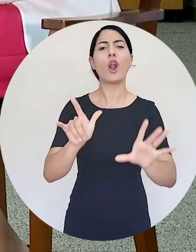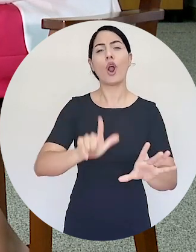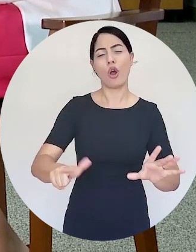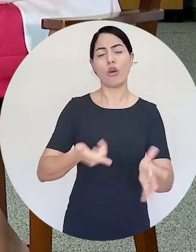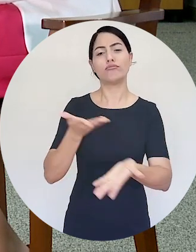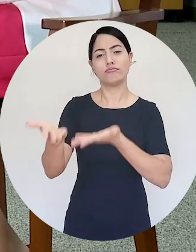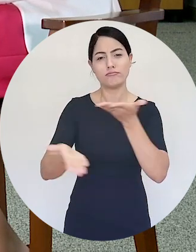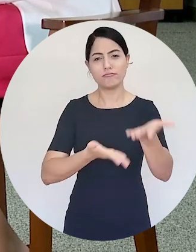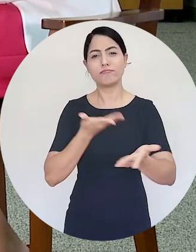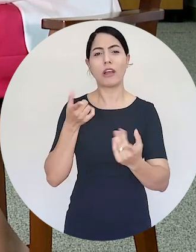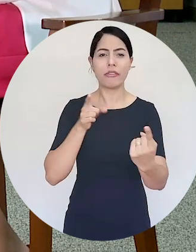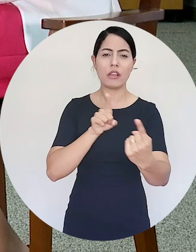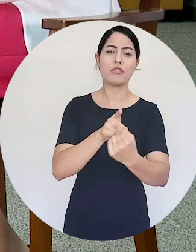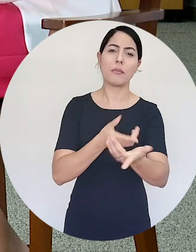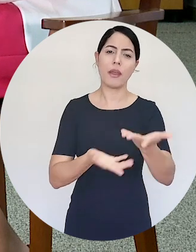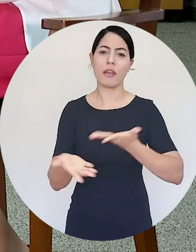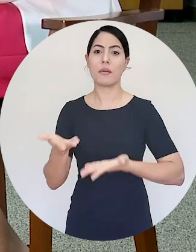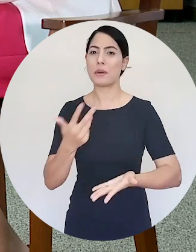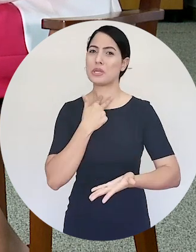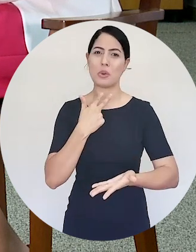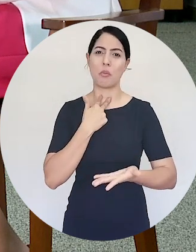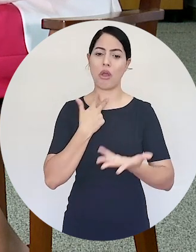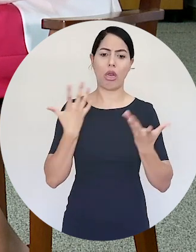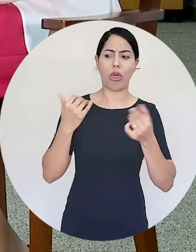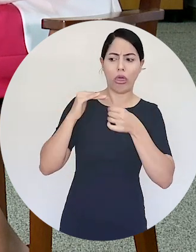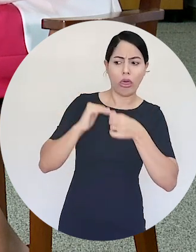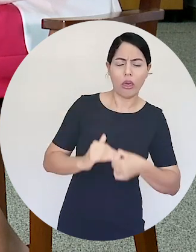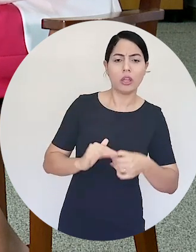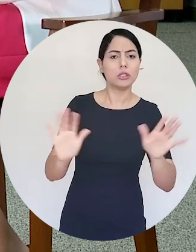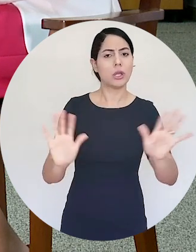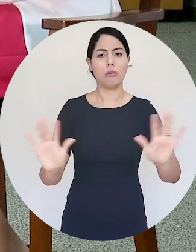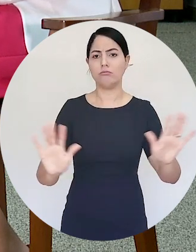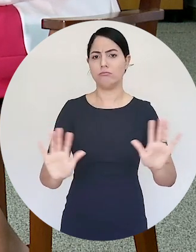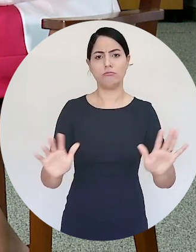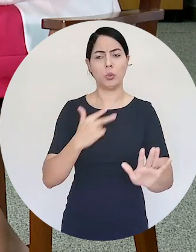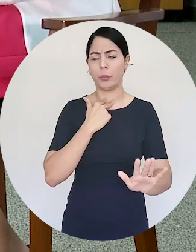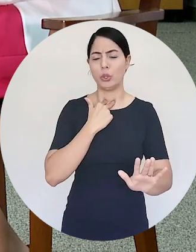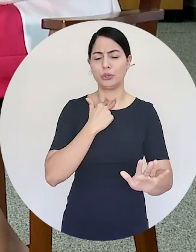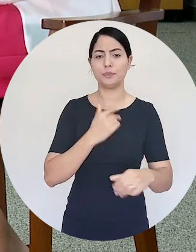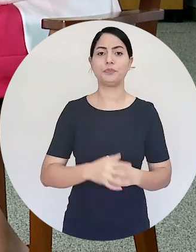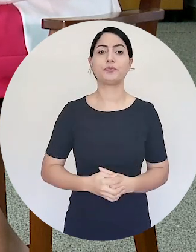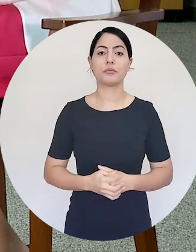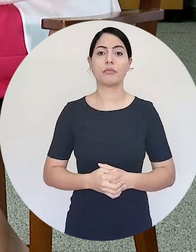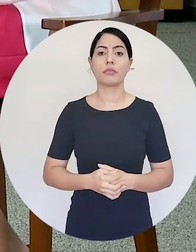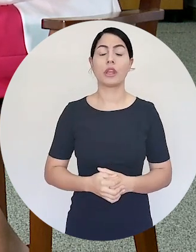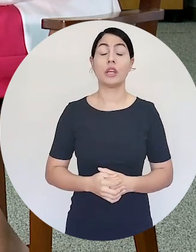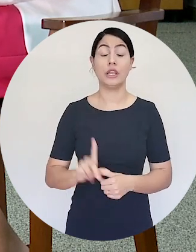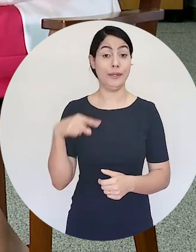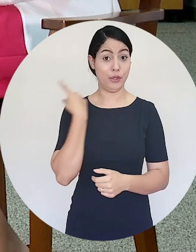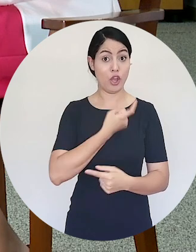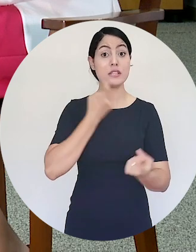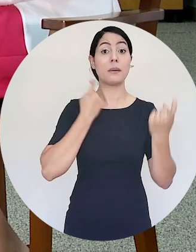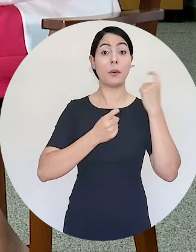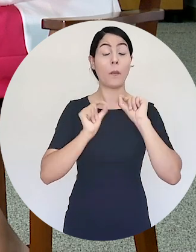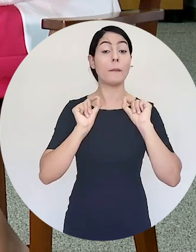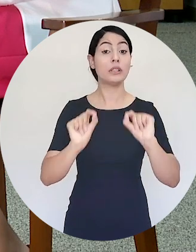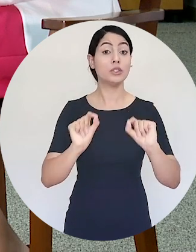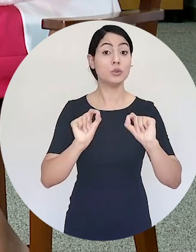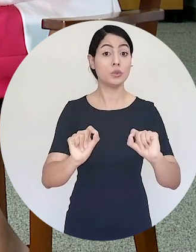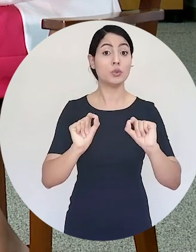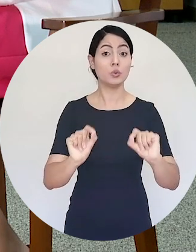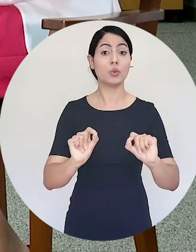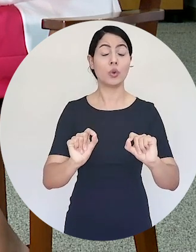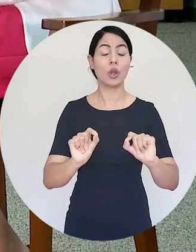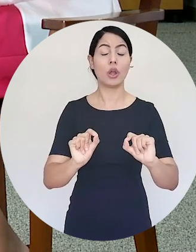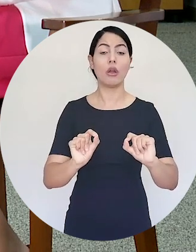independência, tem que, claro, ser gentil, ser sereno, mas não pode se dobrar, né? E há uma preocupante, volto a esse ponto, há